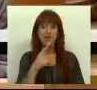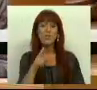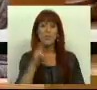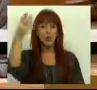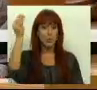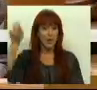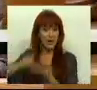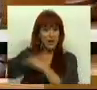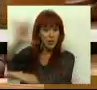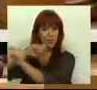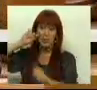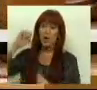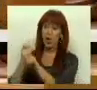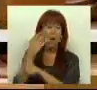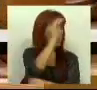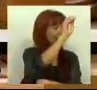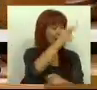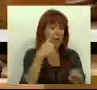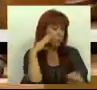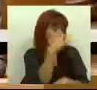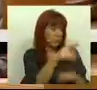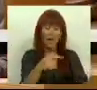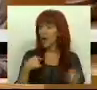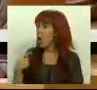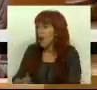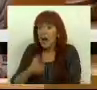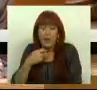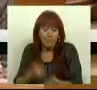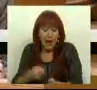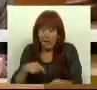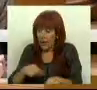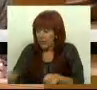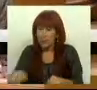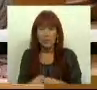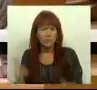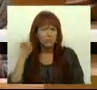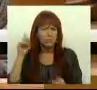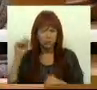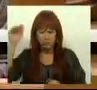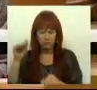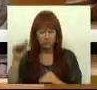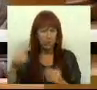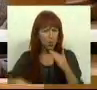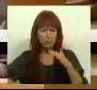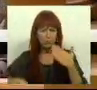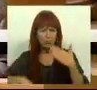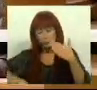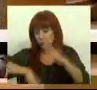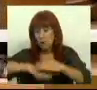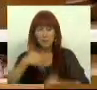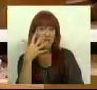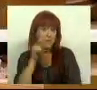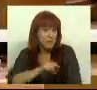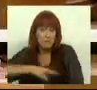juros que o Banco Central Europeu cobra à banca comercial, só pagaríamos no mesmo período uma quantia que não chegaria aos 5